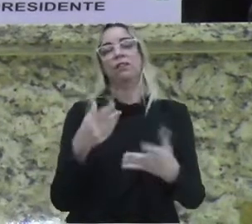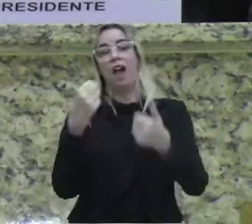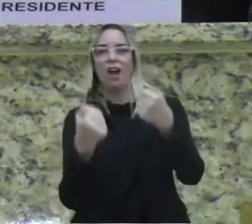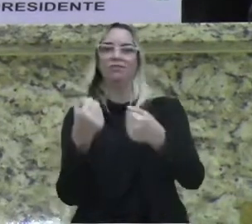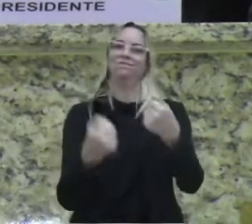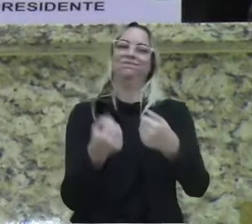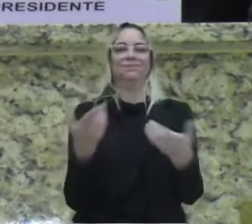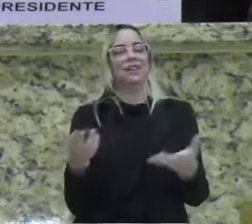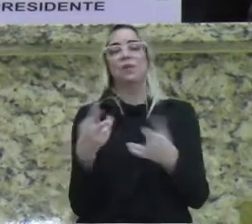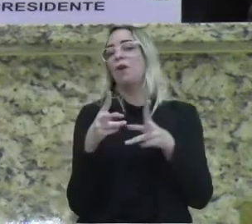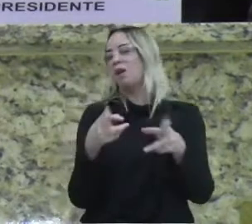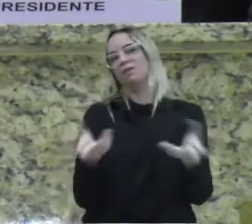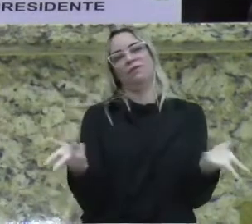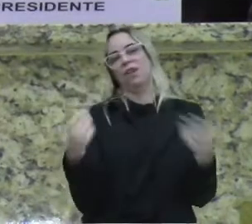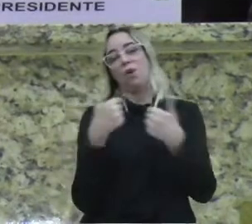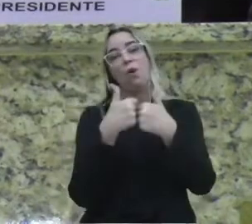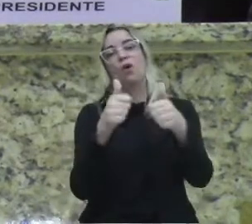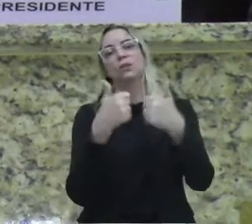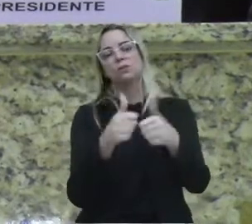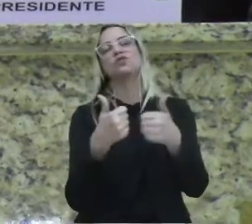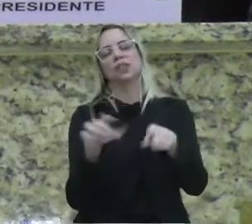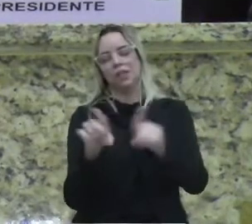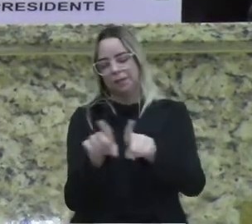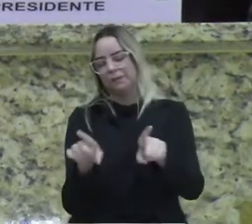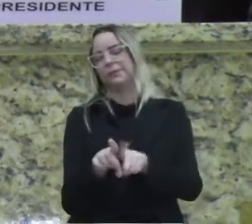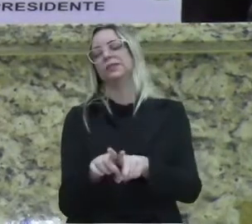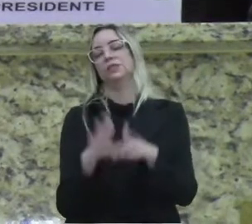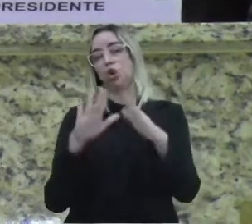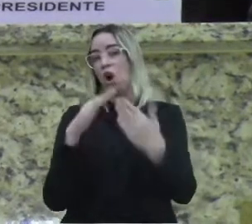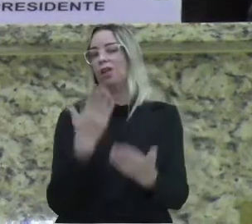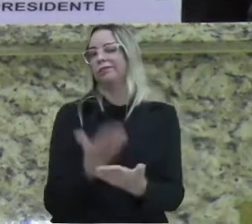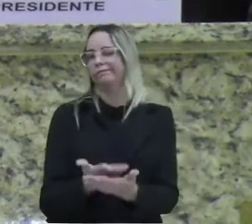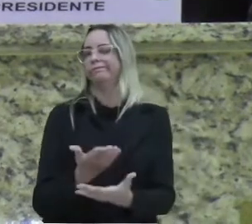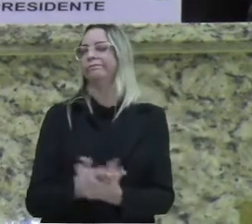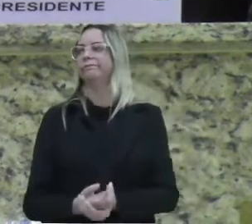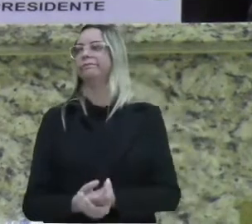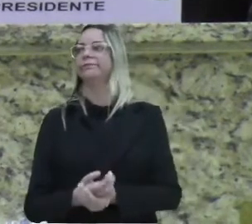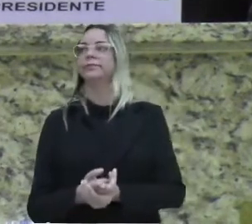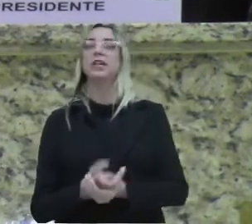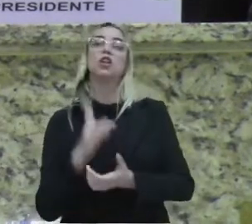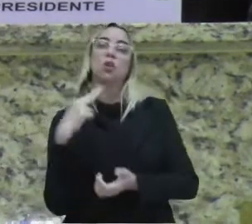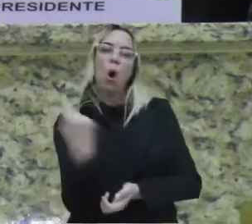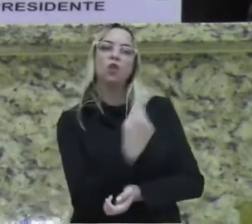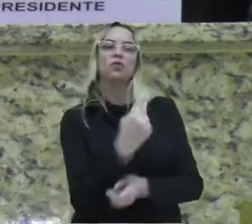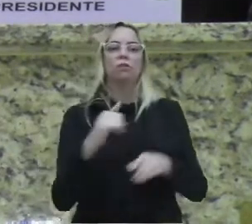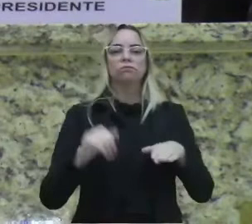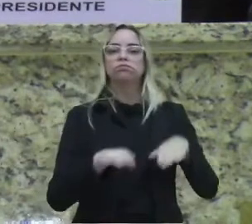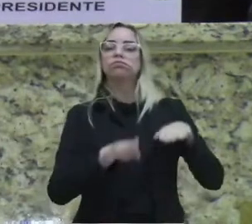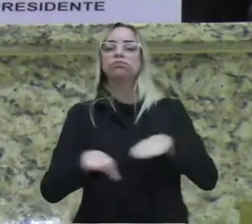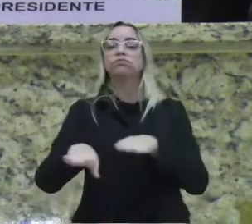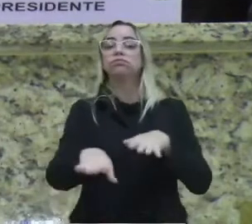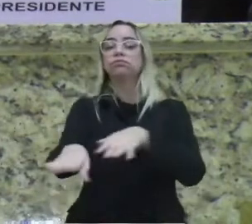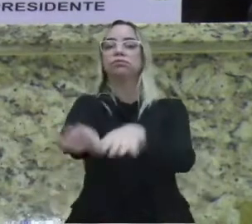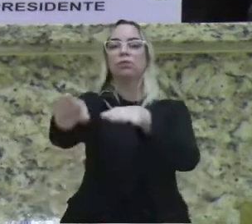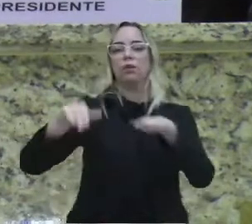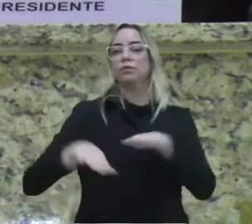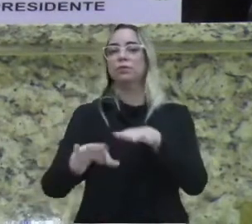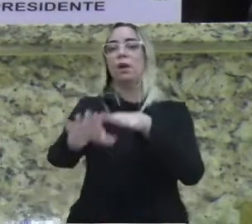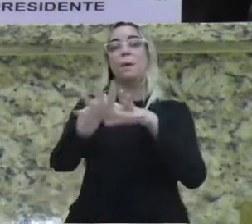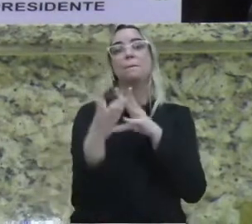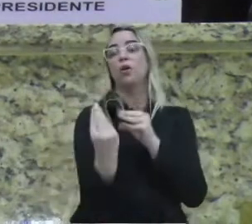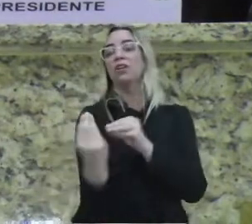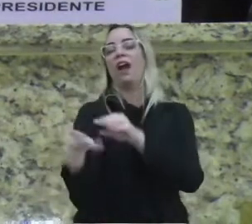transporte escolar, dos ônibus escolares. Então, assim, nossa frota de transporte escolar, ela não é uma